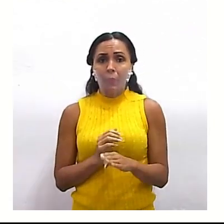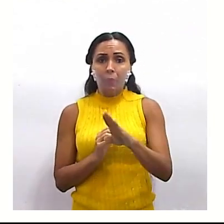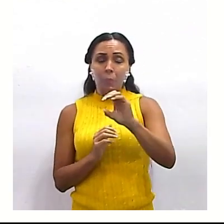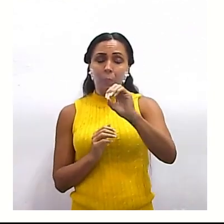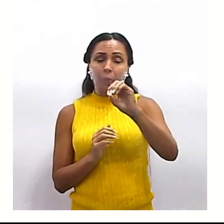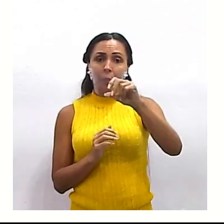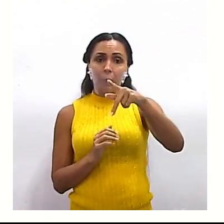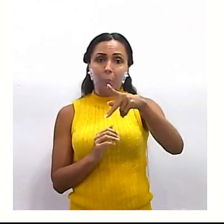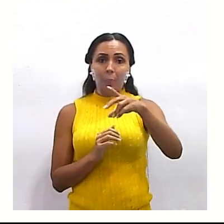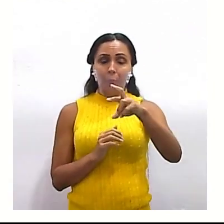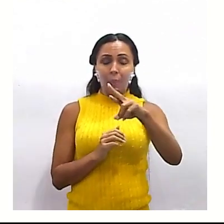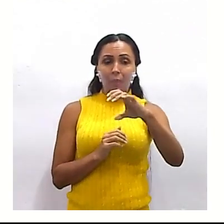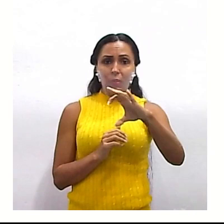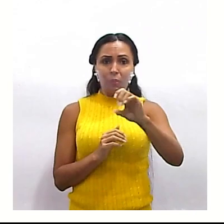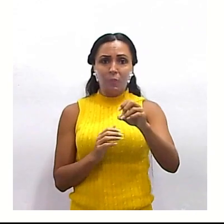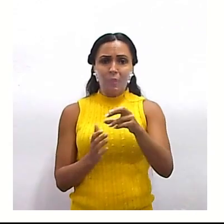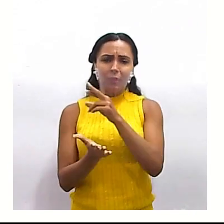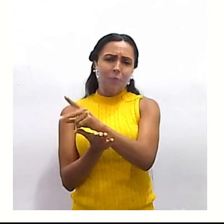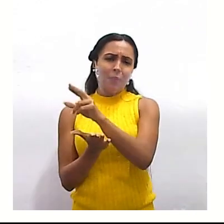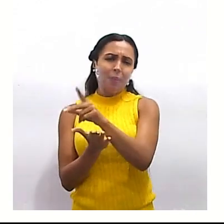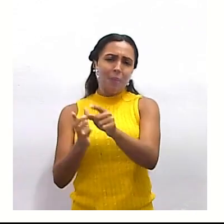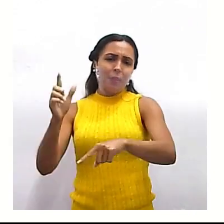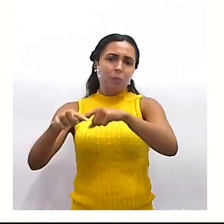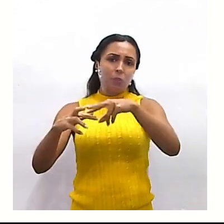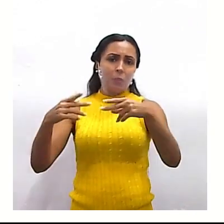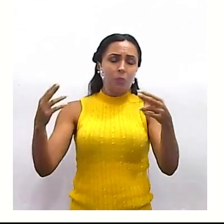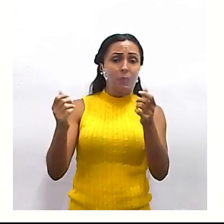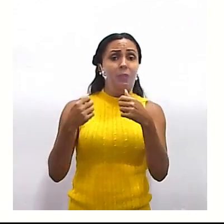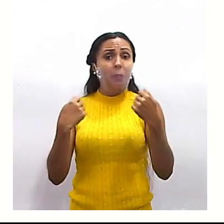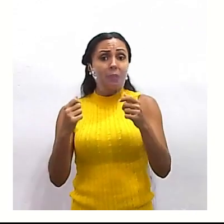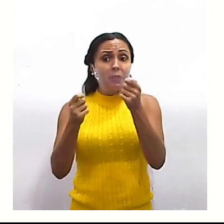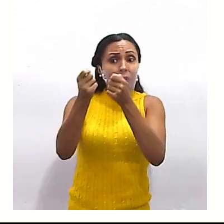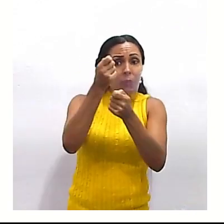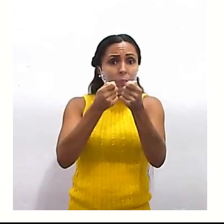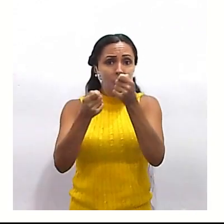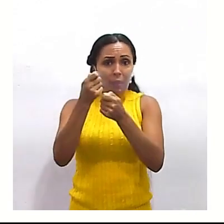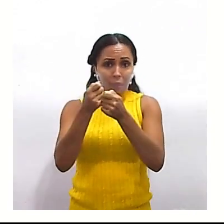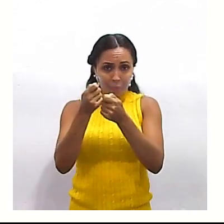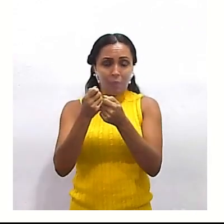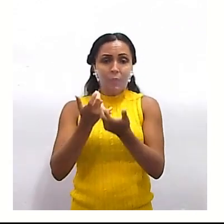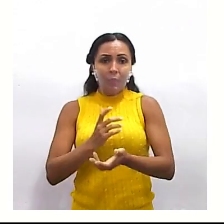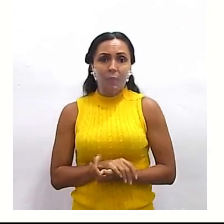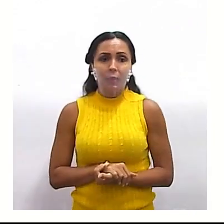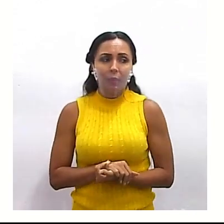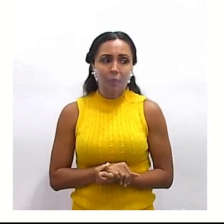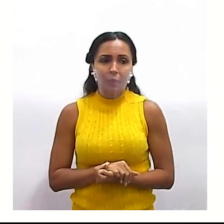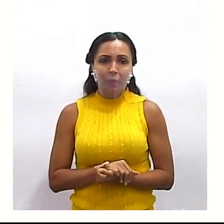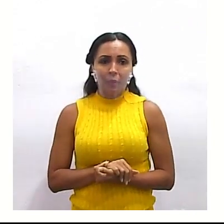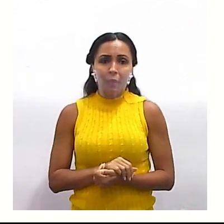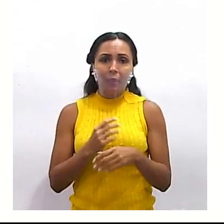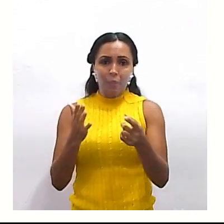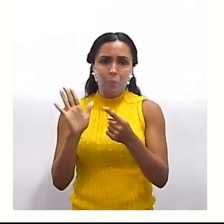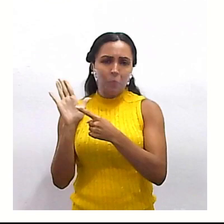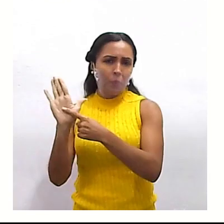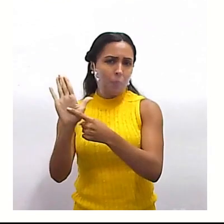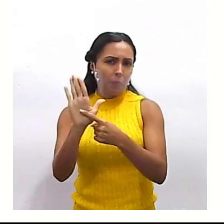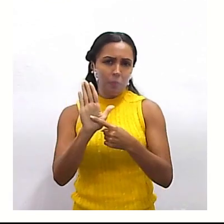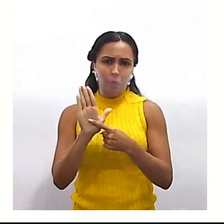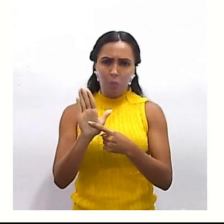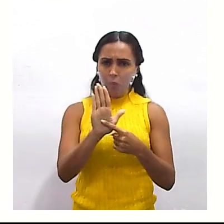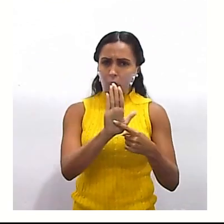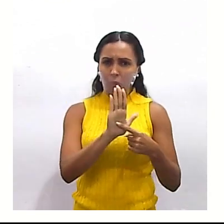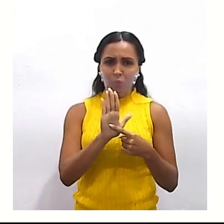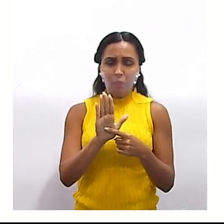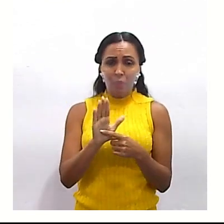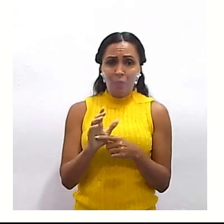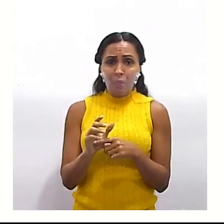Recebe N produtos lá, entendeu? Ele tem que ter um controle de qualidade do que entra por amostragem. Ele tem que